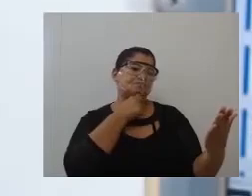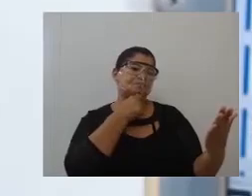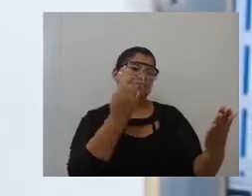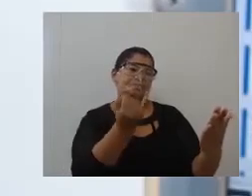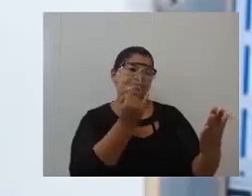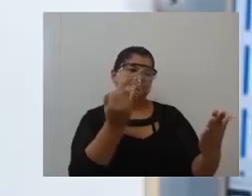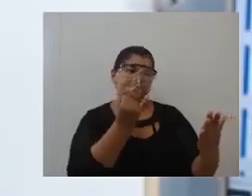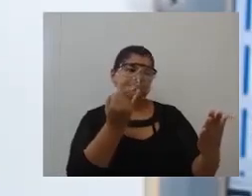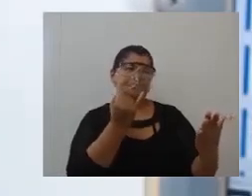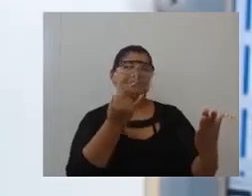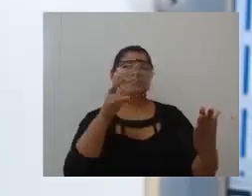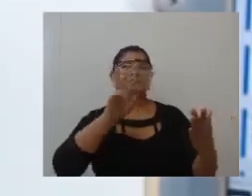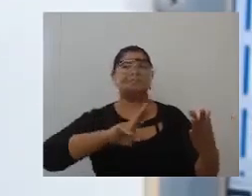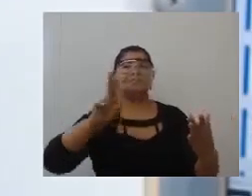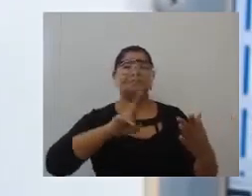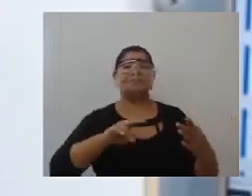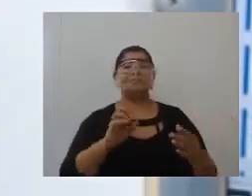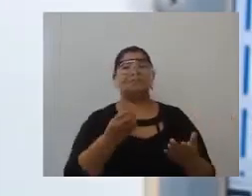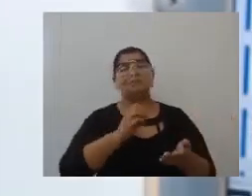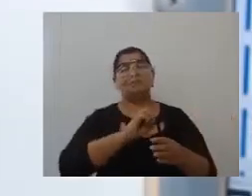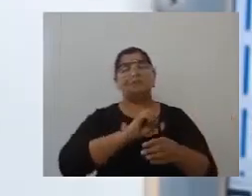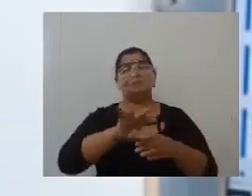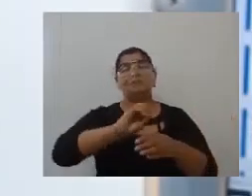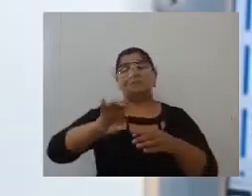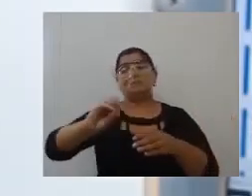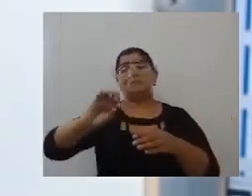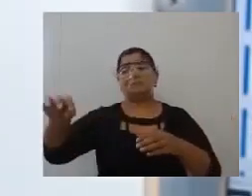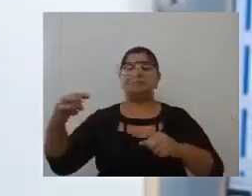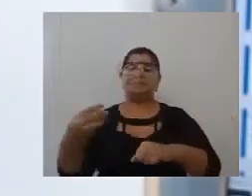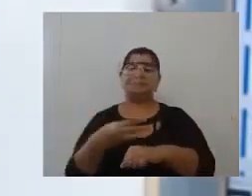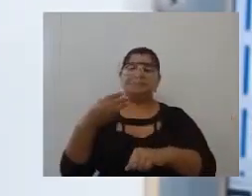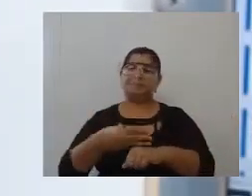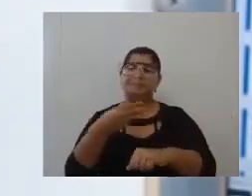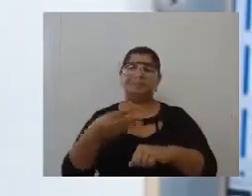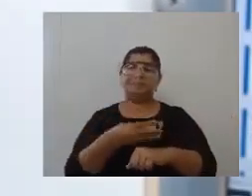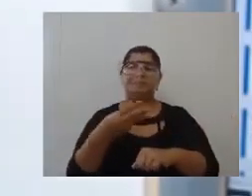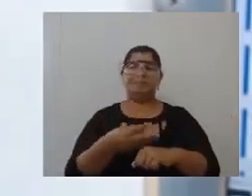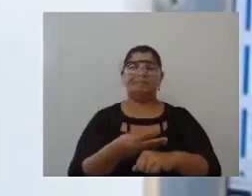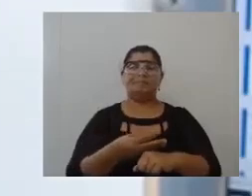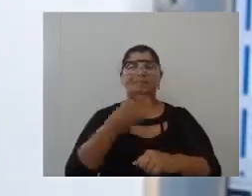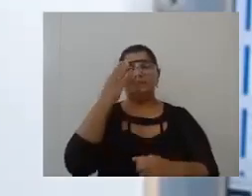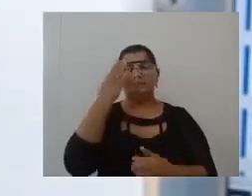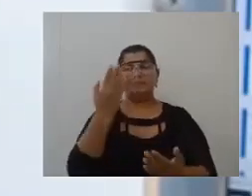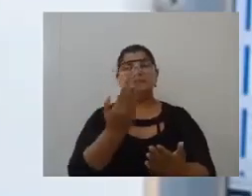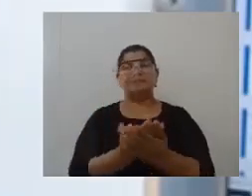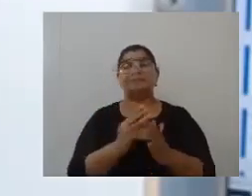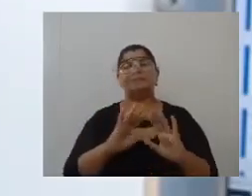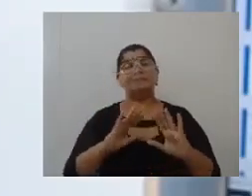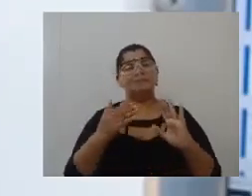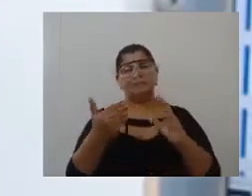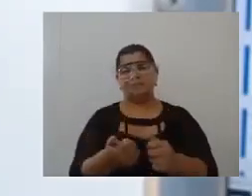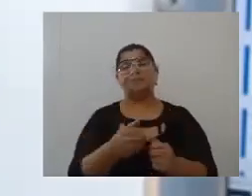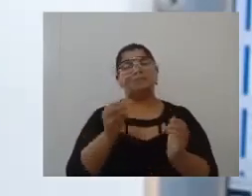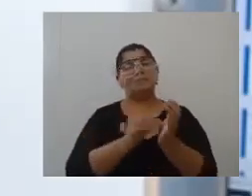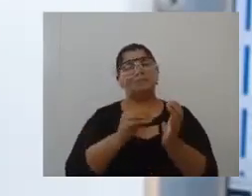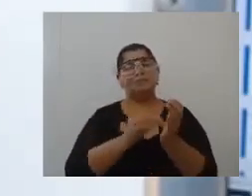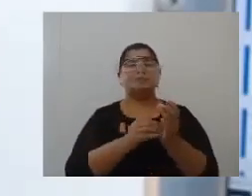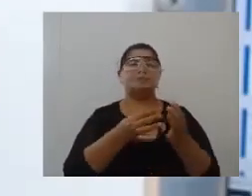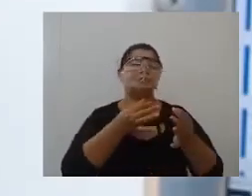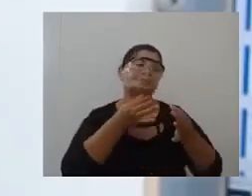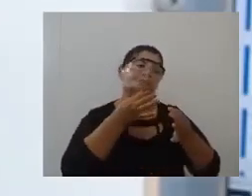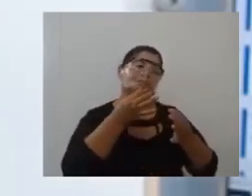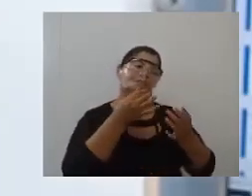credibilidade e a utilidade. Mandou porque achou interessante. Acreditou em tudo em primeiro